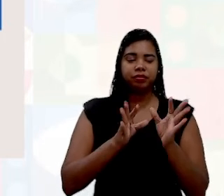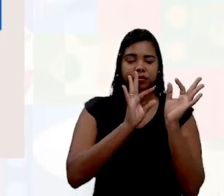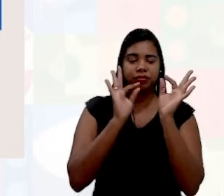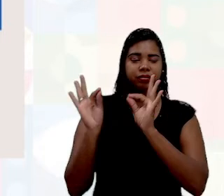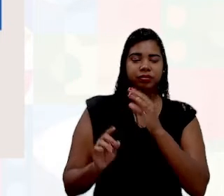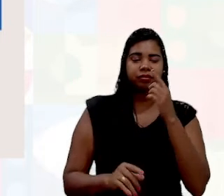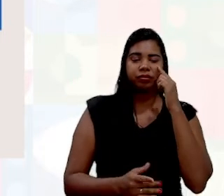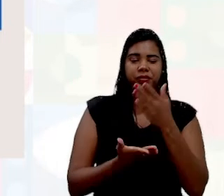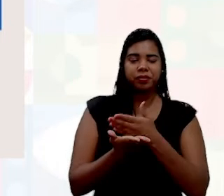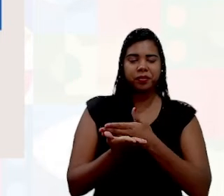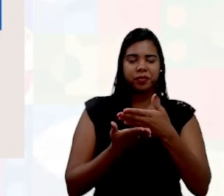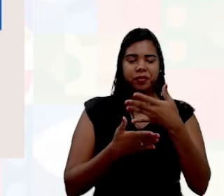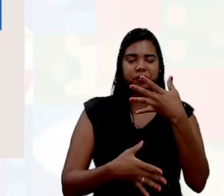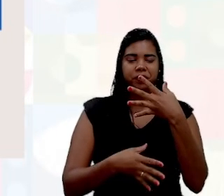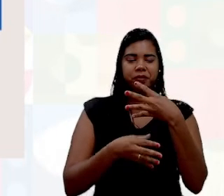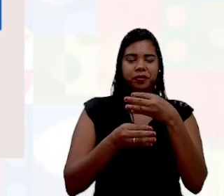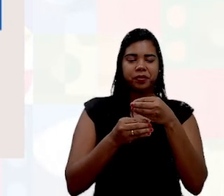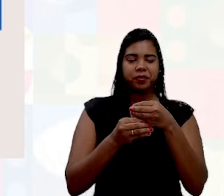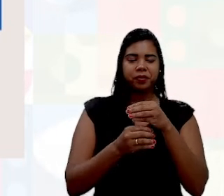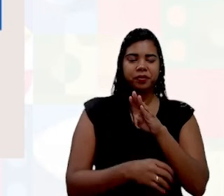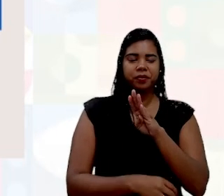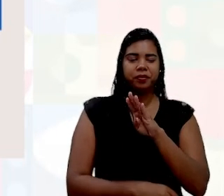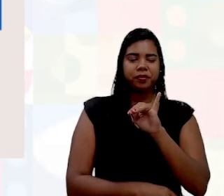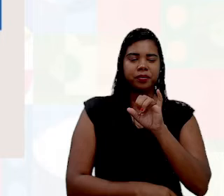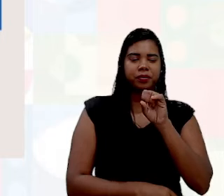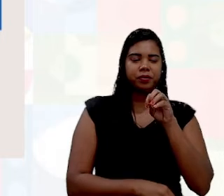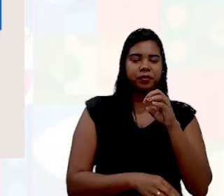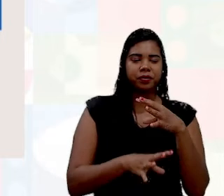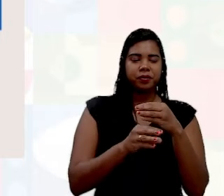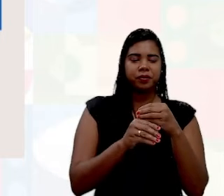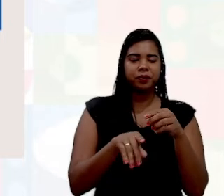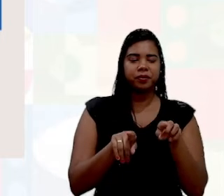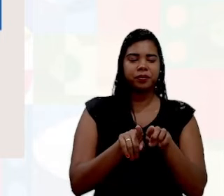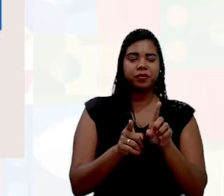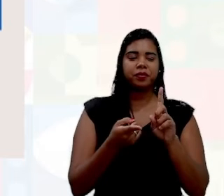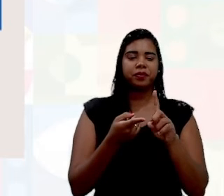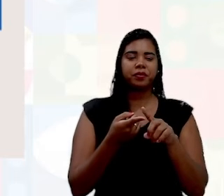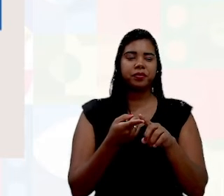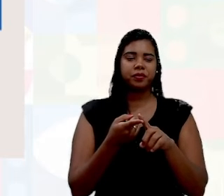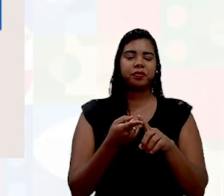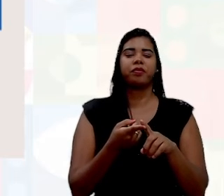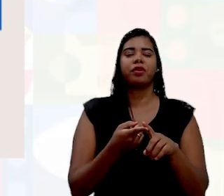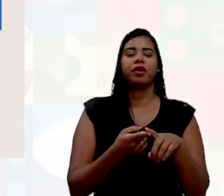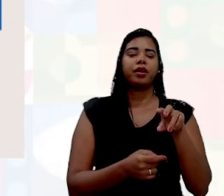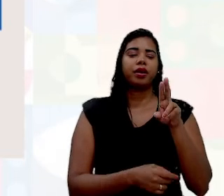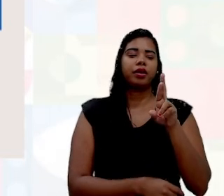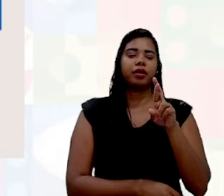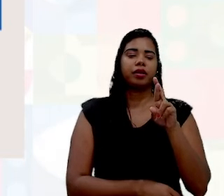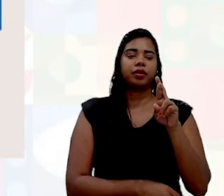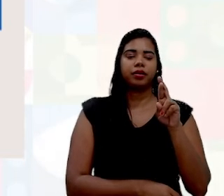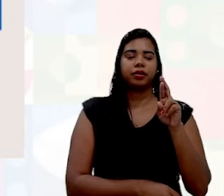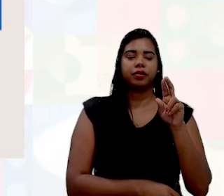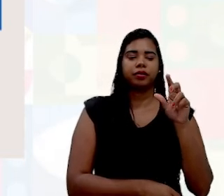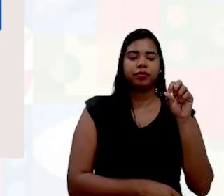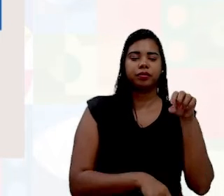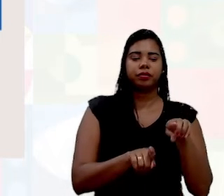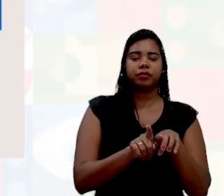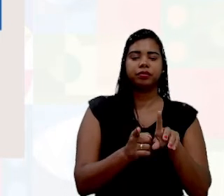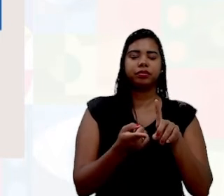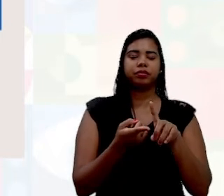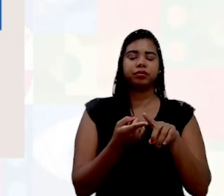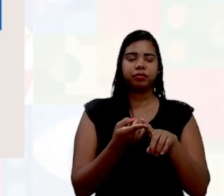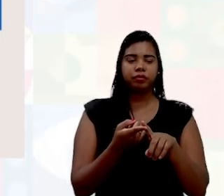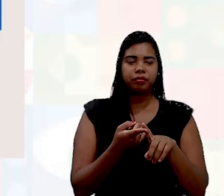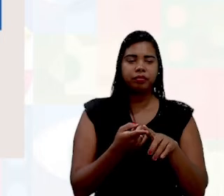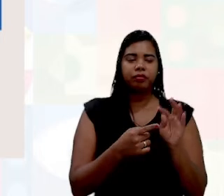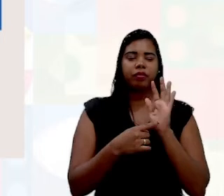o começo da implementação da Views, onde vai envolver a URLs, vai envolver também